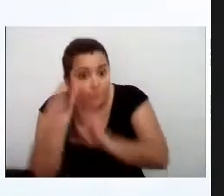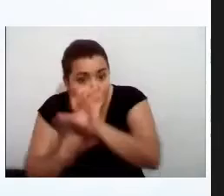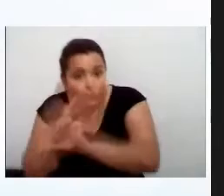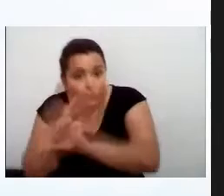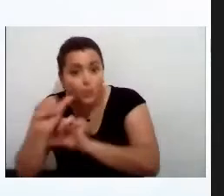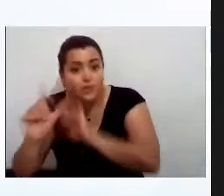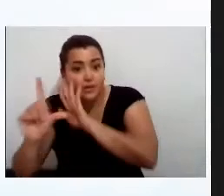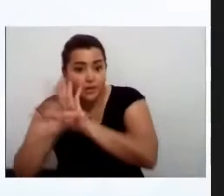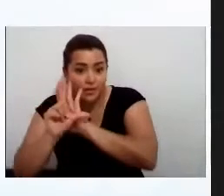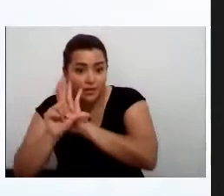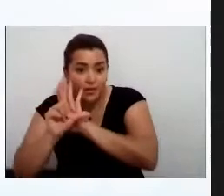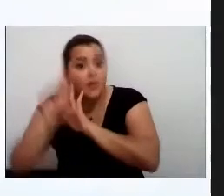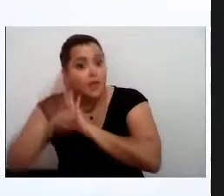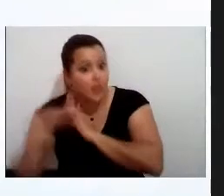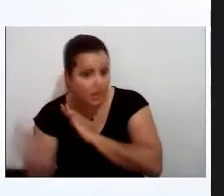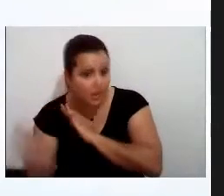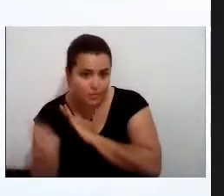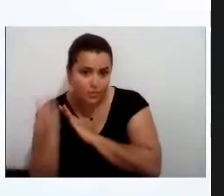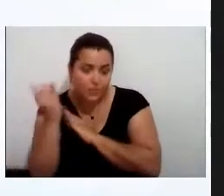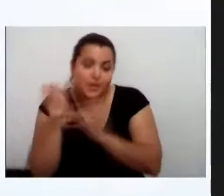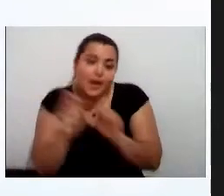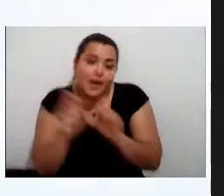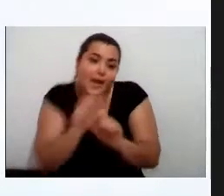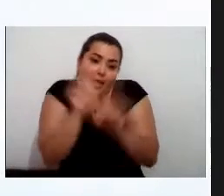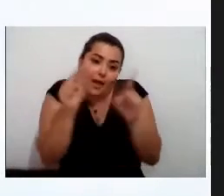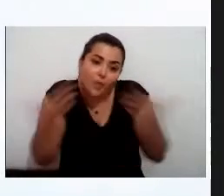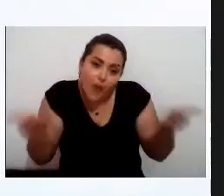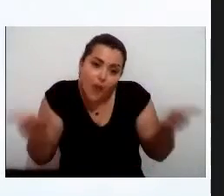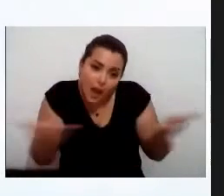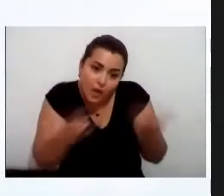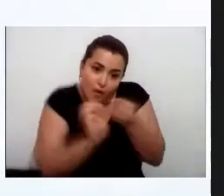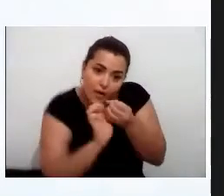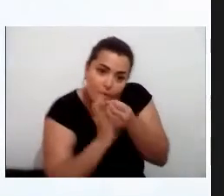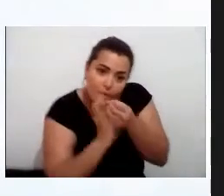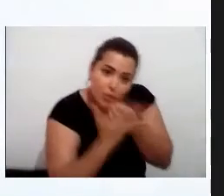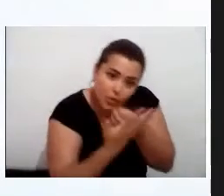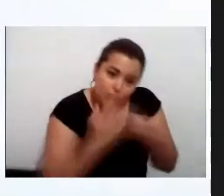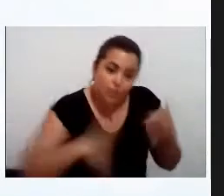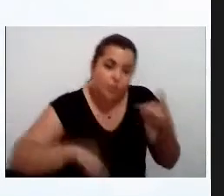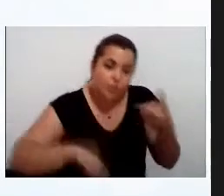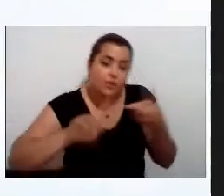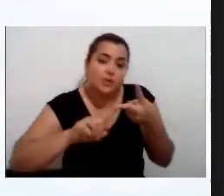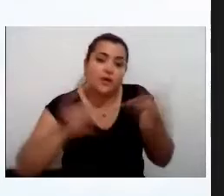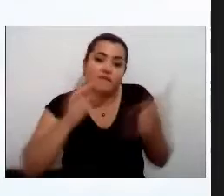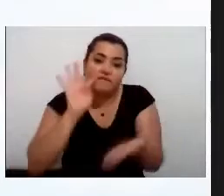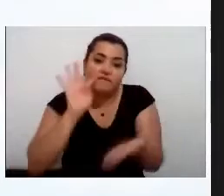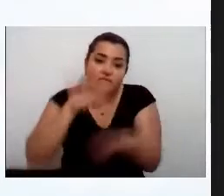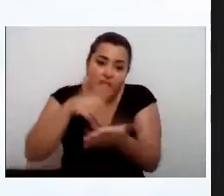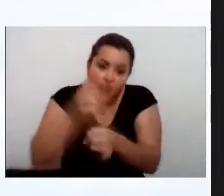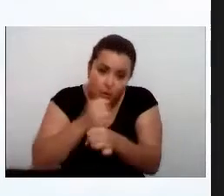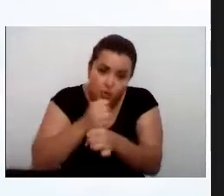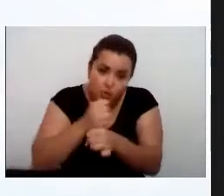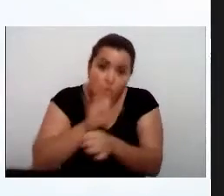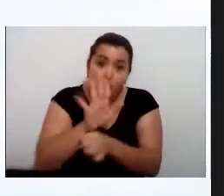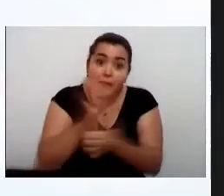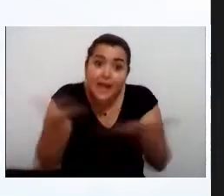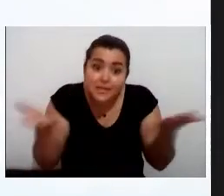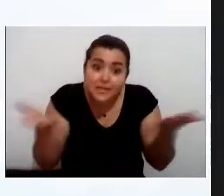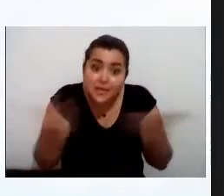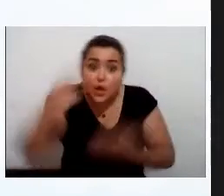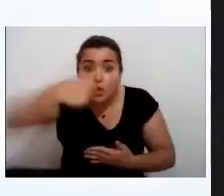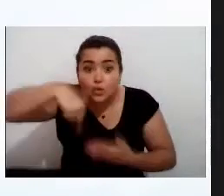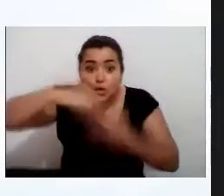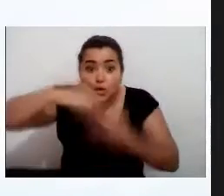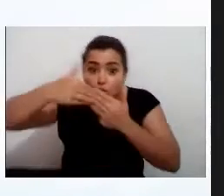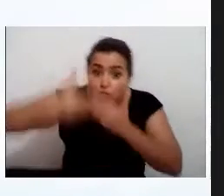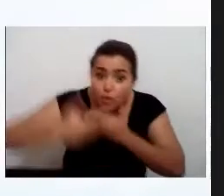importante. É claro que nós estamos num momento de final de ano, de pandemia, mas precisa ir acumulando isso para criar essa perspectiva